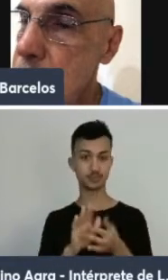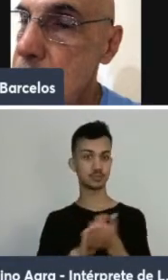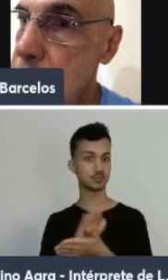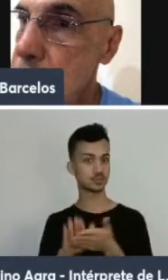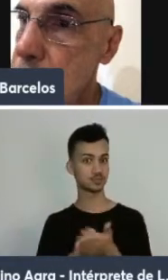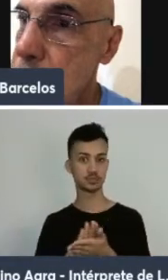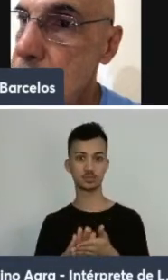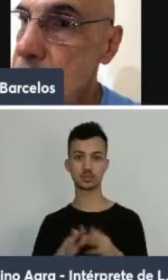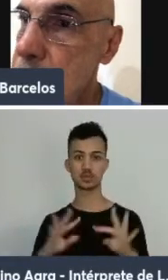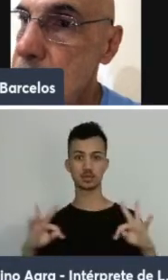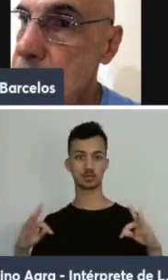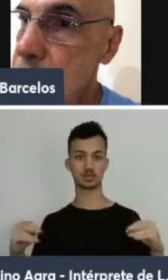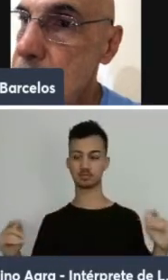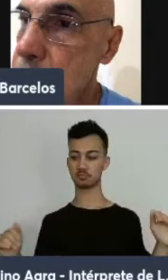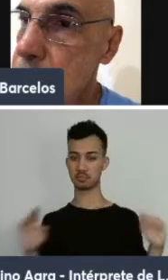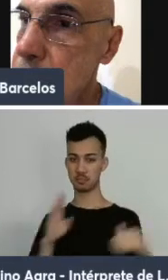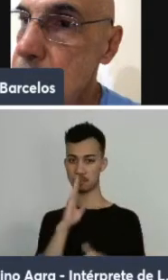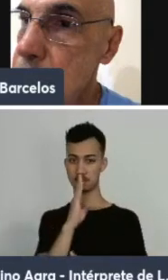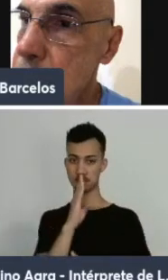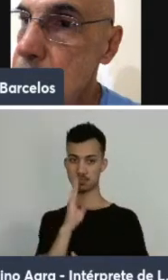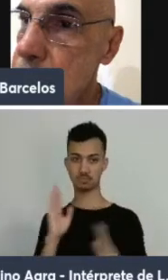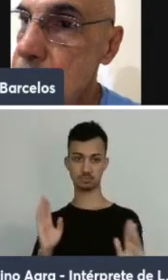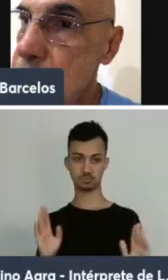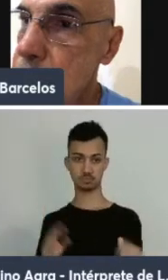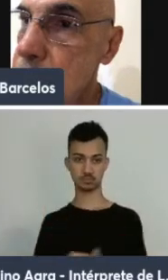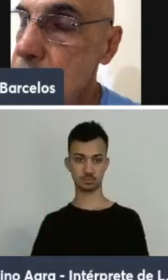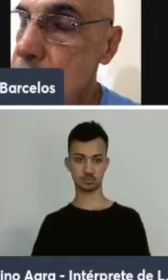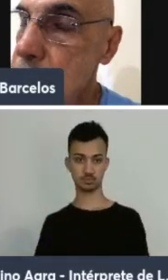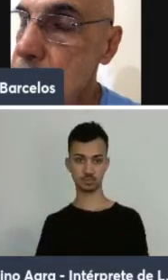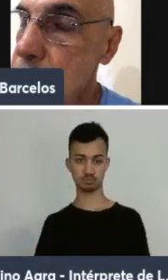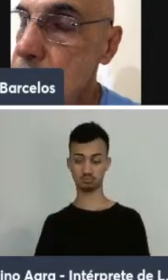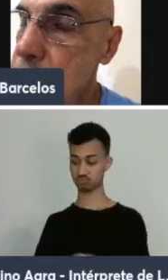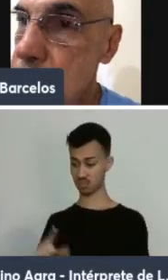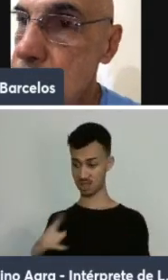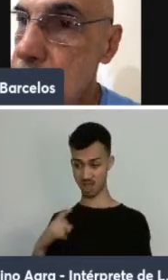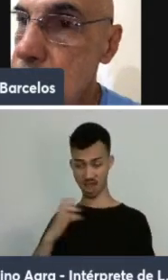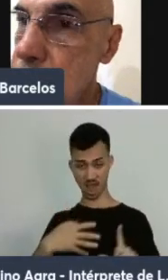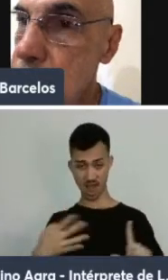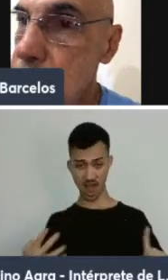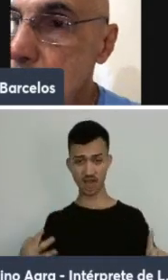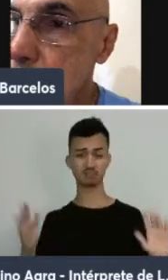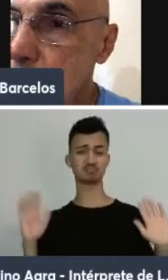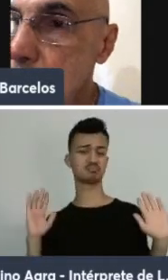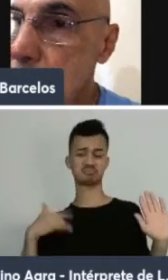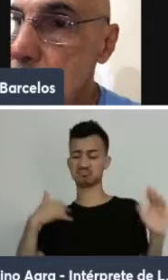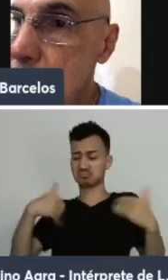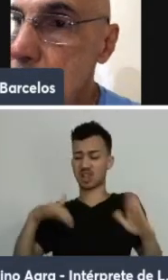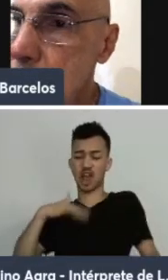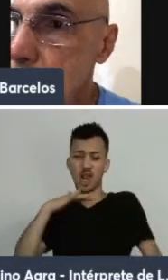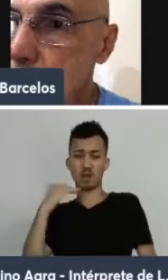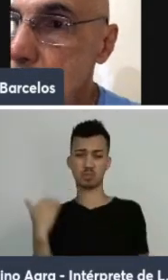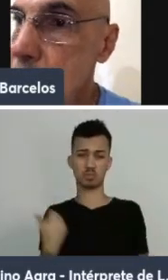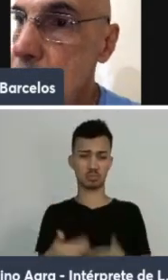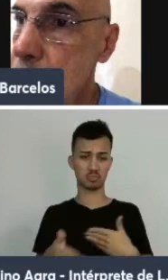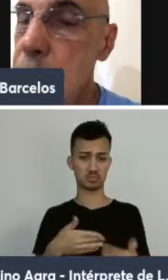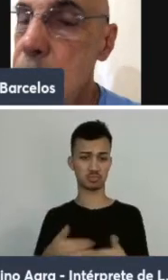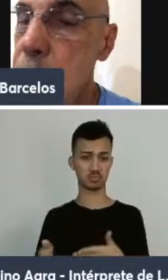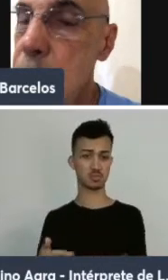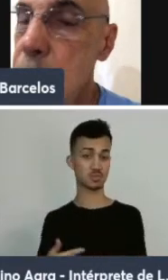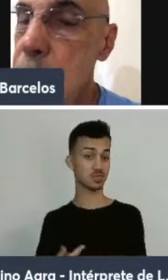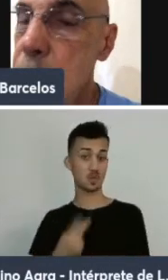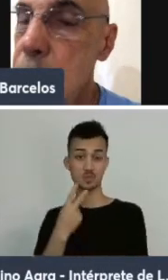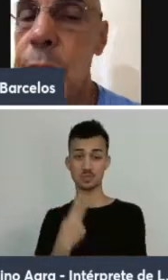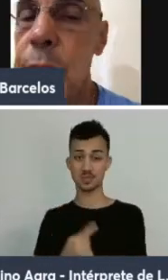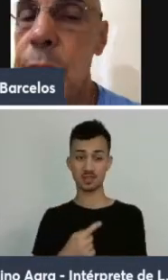mundo ficou com a questão. É uma doença gay, deixa eles morrer. Então não se tinha nem, não se podia nem fazer um